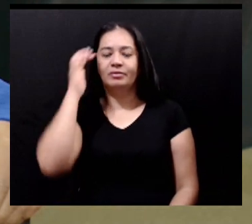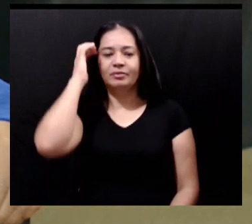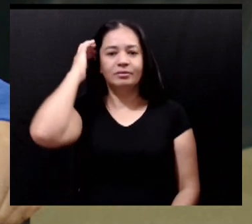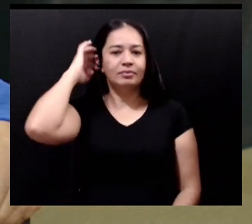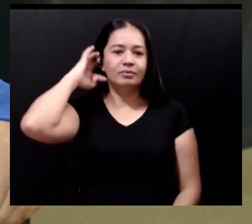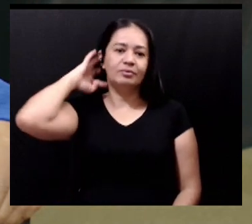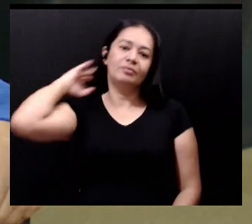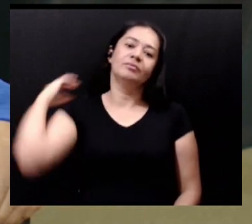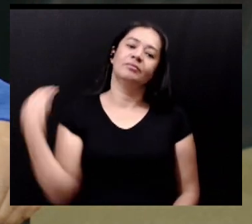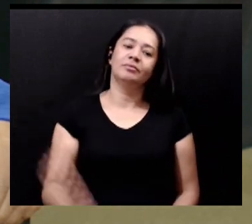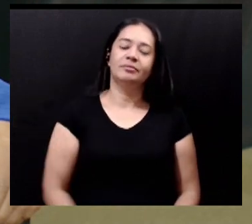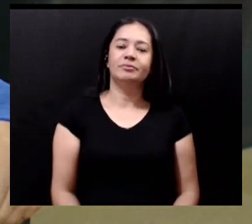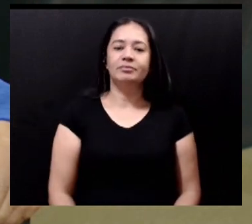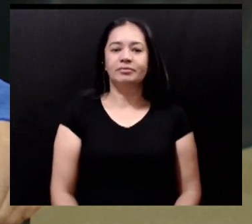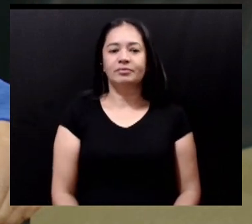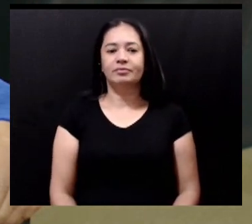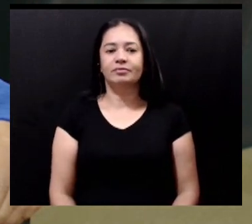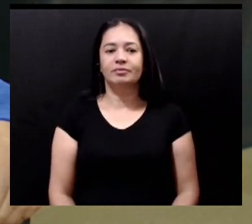1937725880,